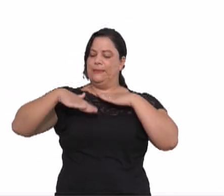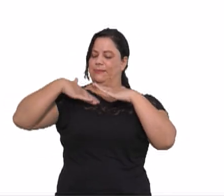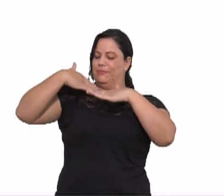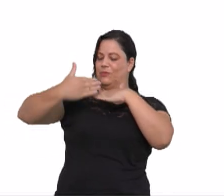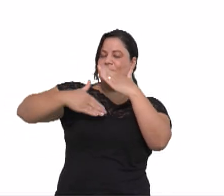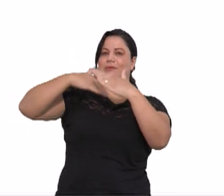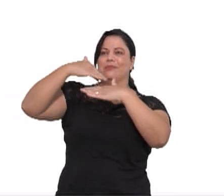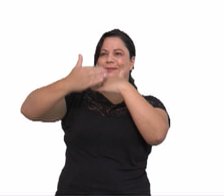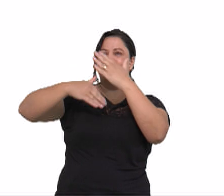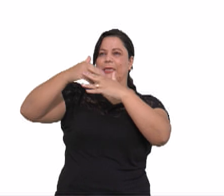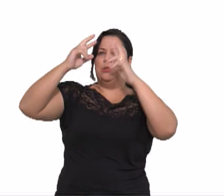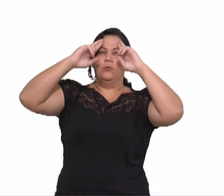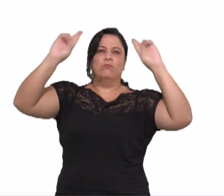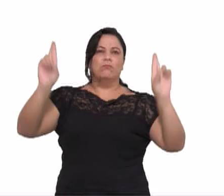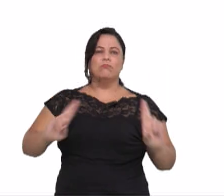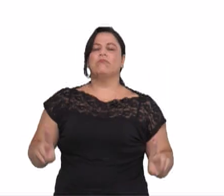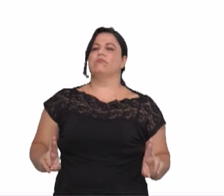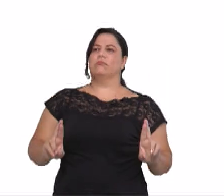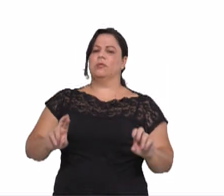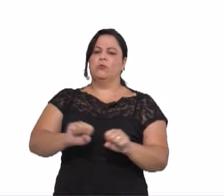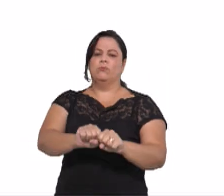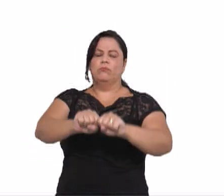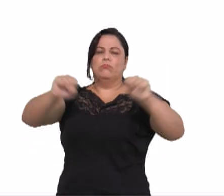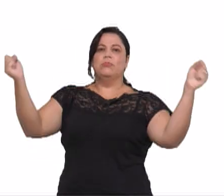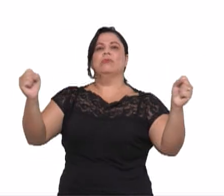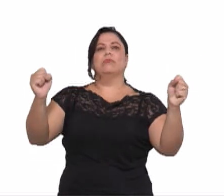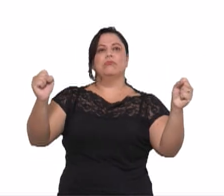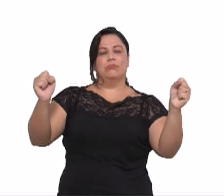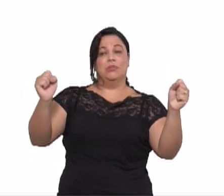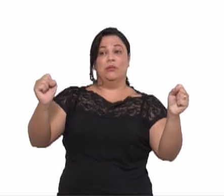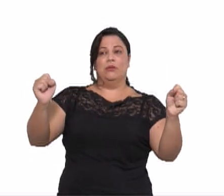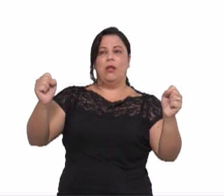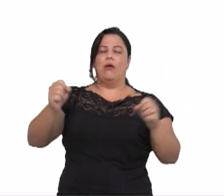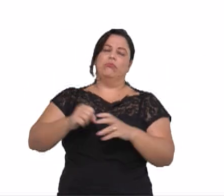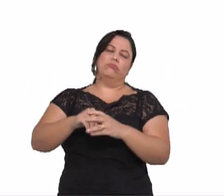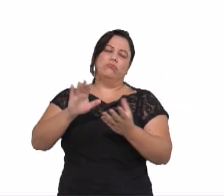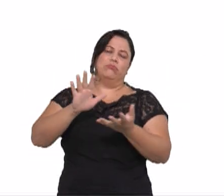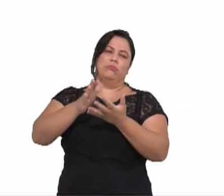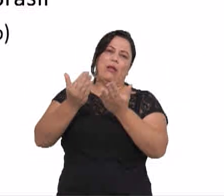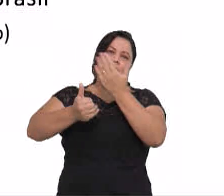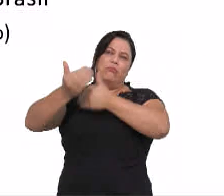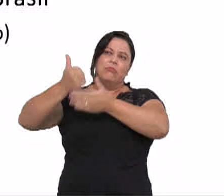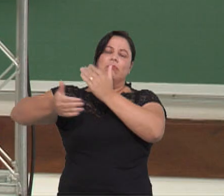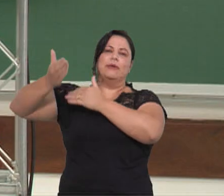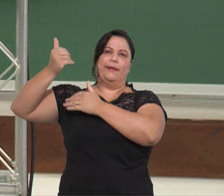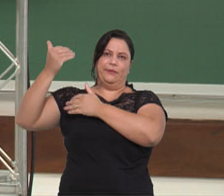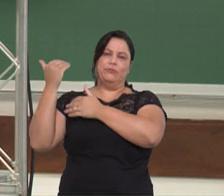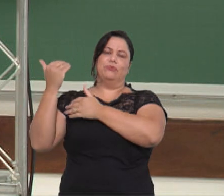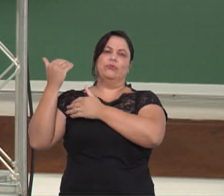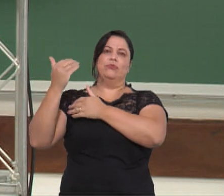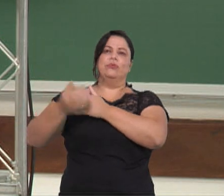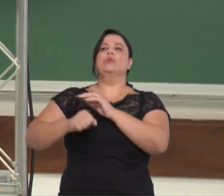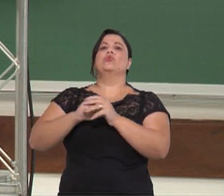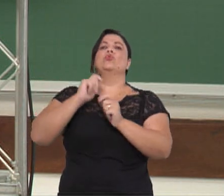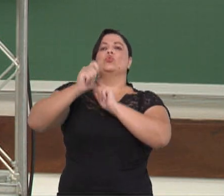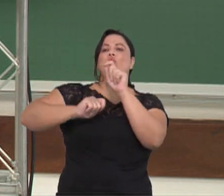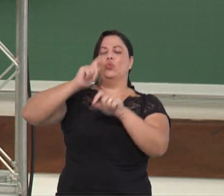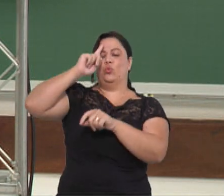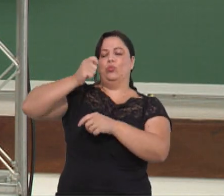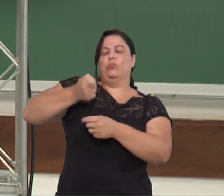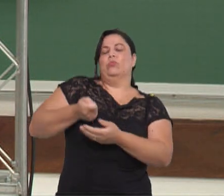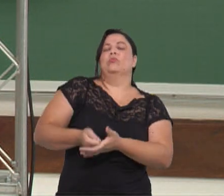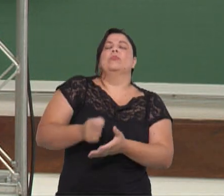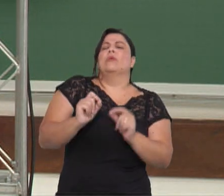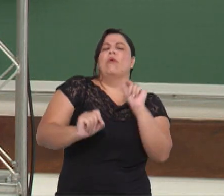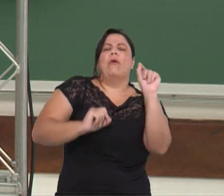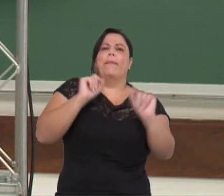Revolução Francesa e as rupturas ocorridas em relação ao Antigo Regime. Então, quando nós falamos de Antigo Regime,